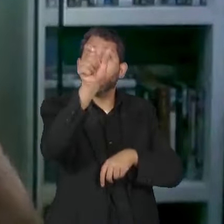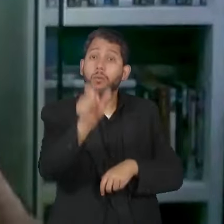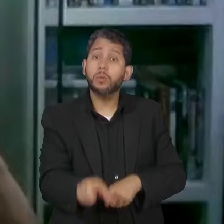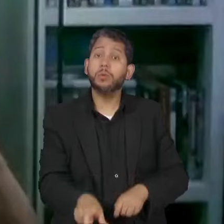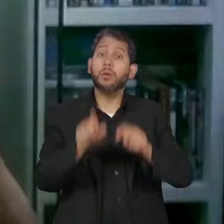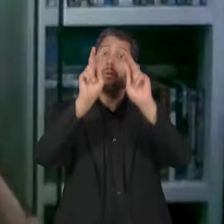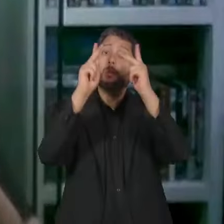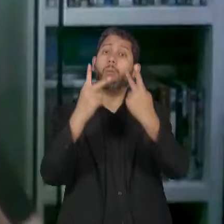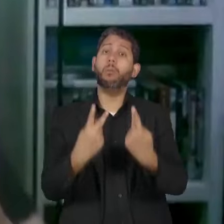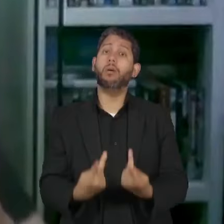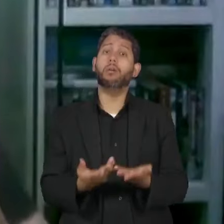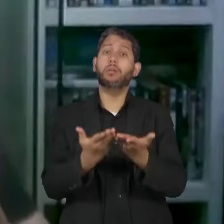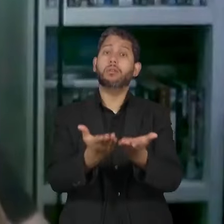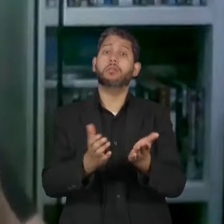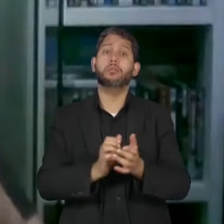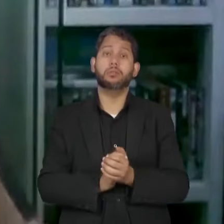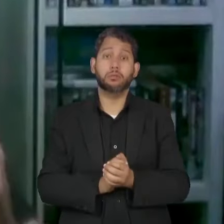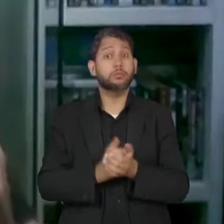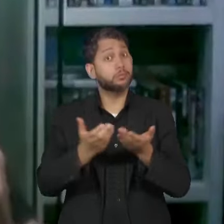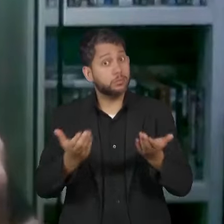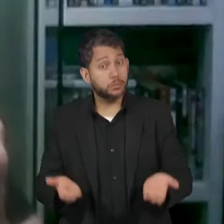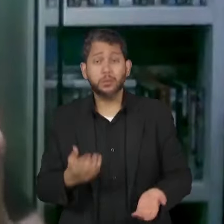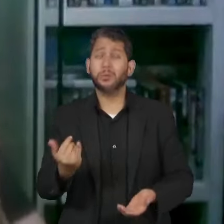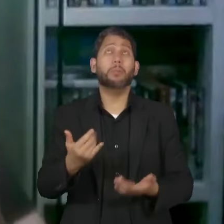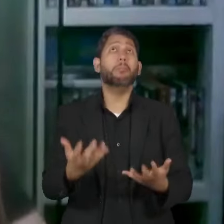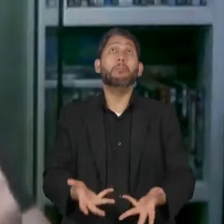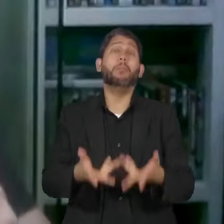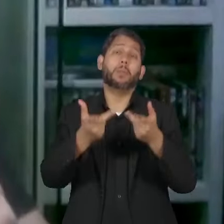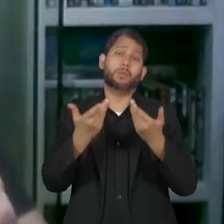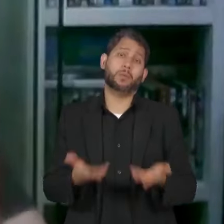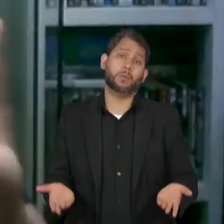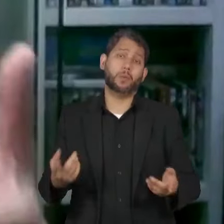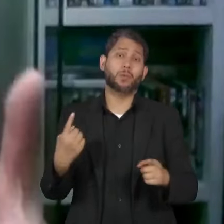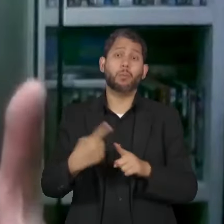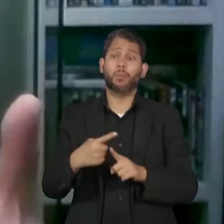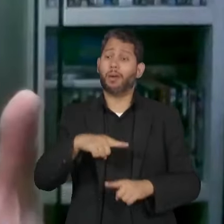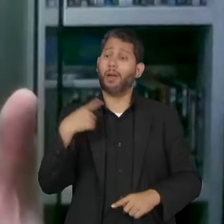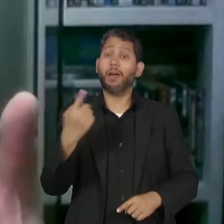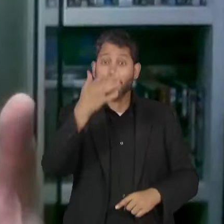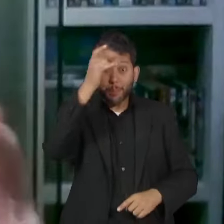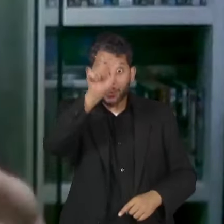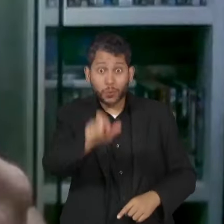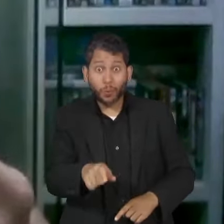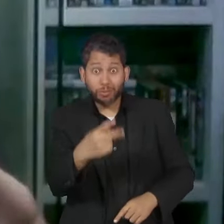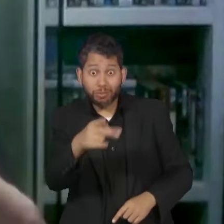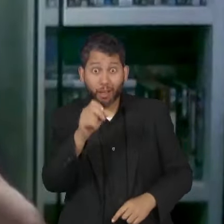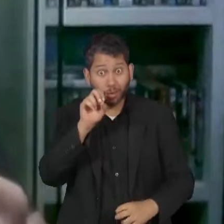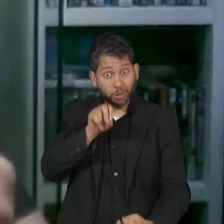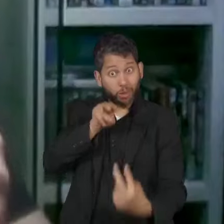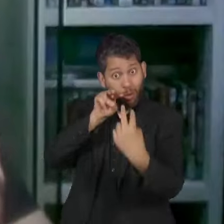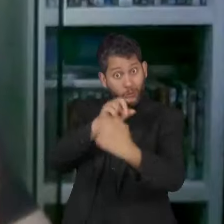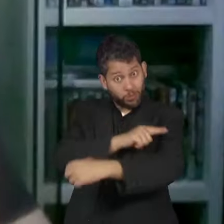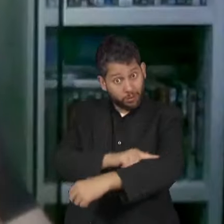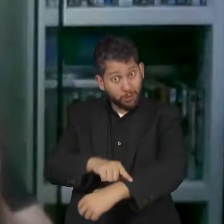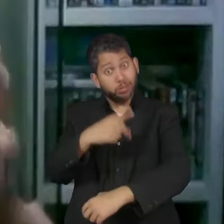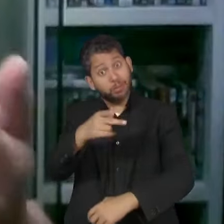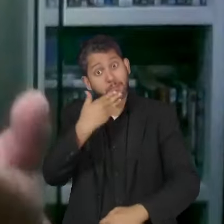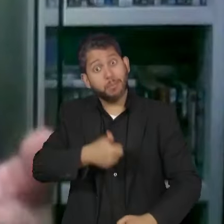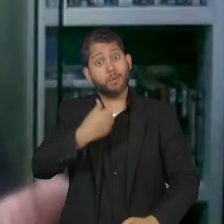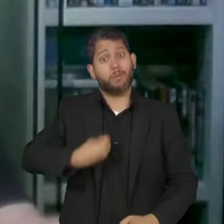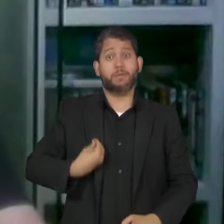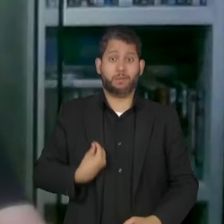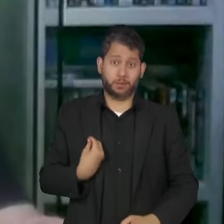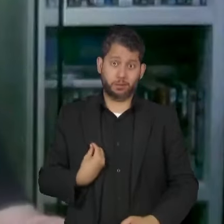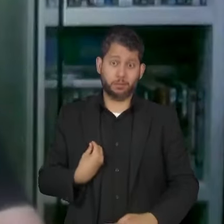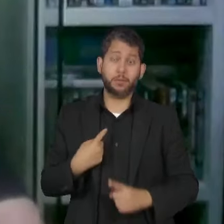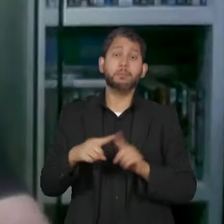uma pessoa. E isso é fantástico, porque isso torna a vida daquela pessoa melhor. E a gente não percebe, mas ao mudar